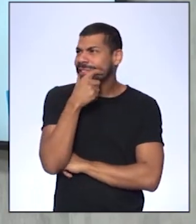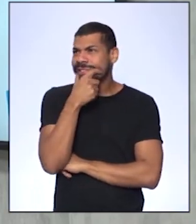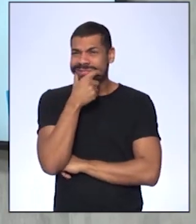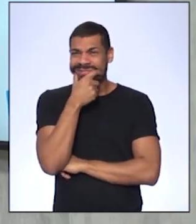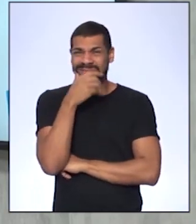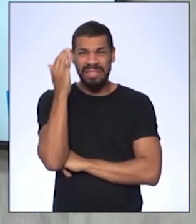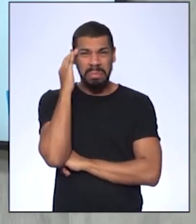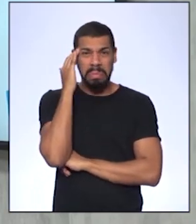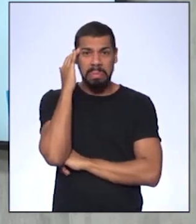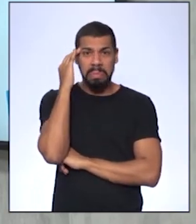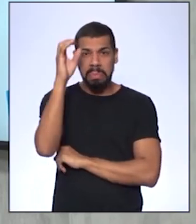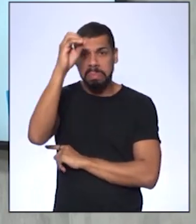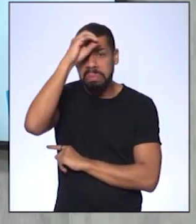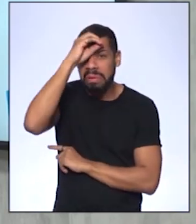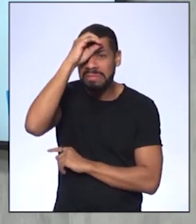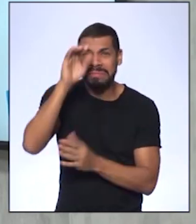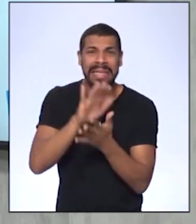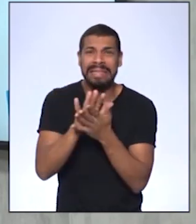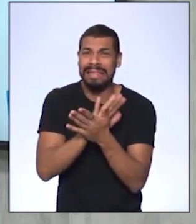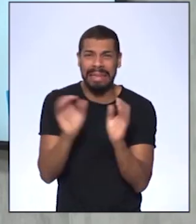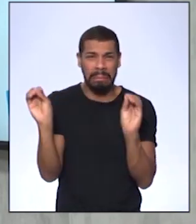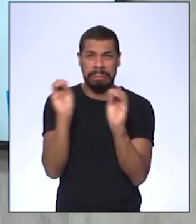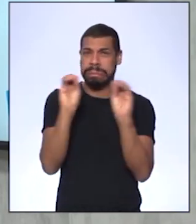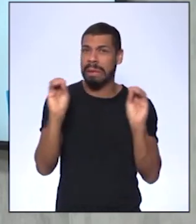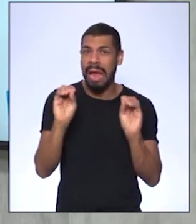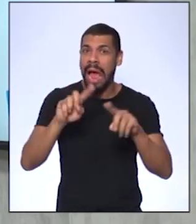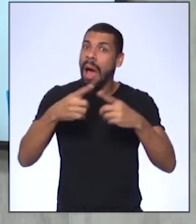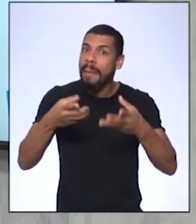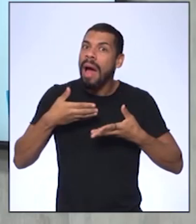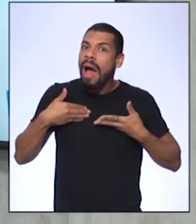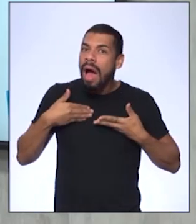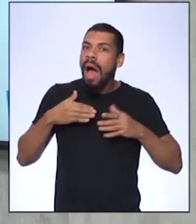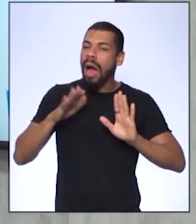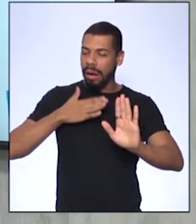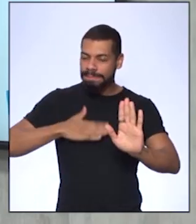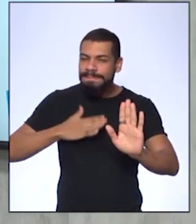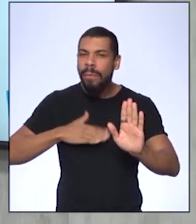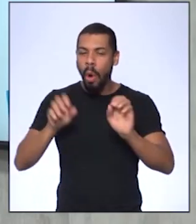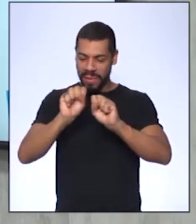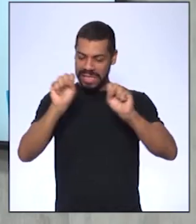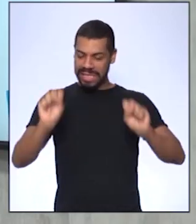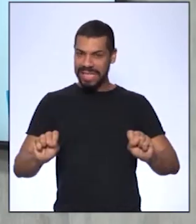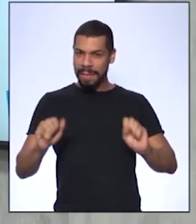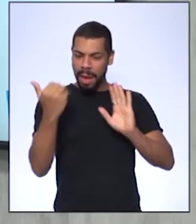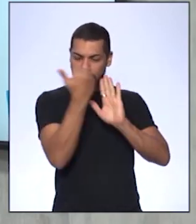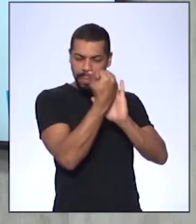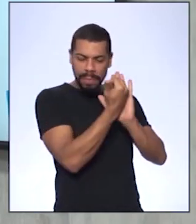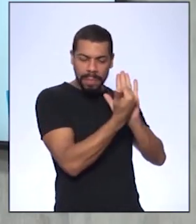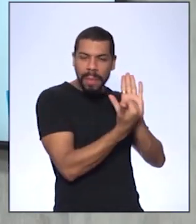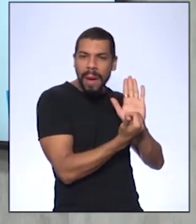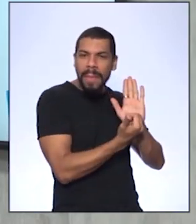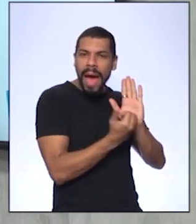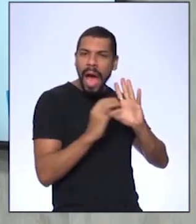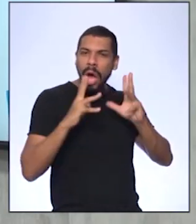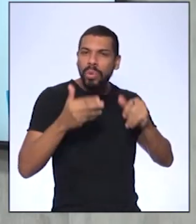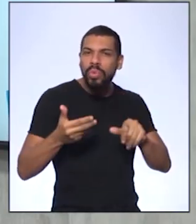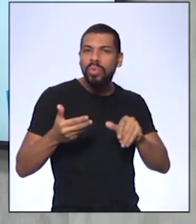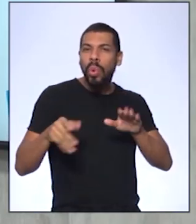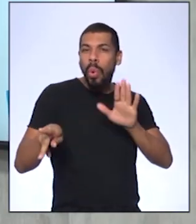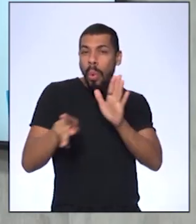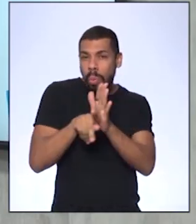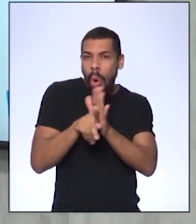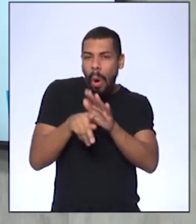não entendi nada, o que será que eles vão cobrar? E aí, quando eles colocam esse sistema de competências, as habilidades, elas